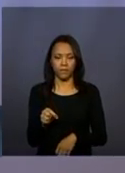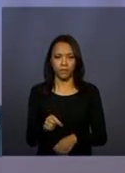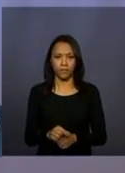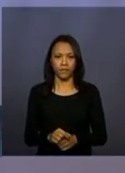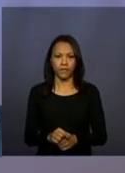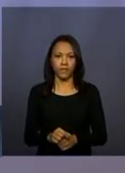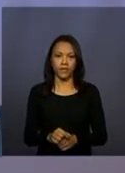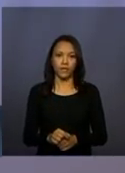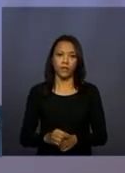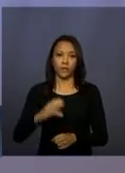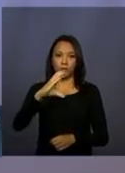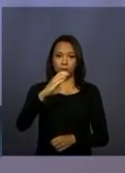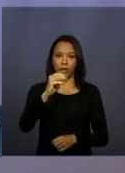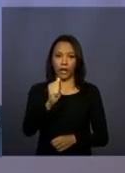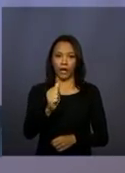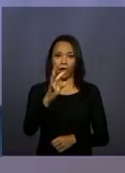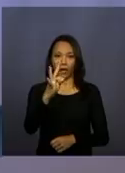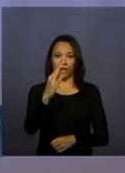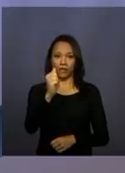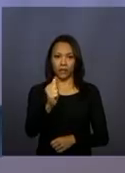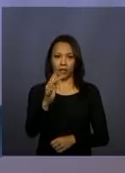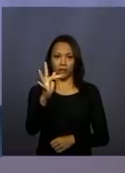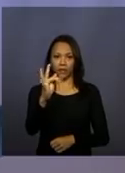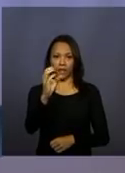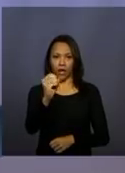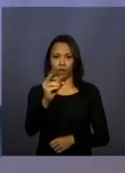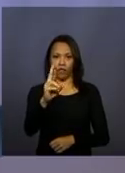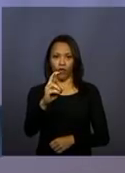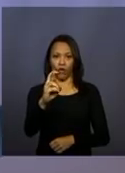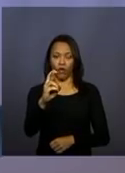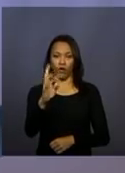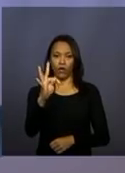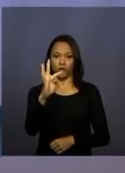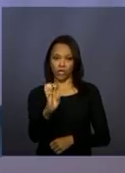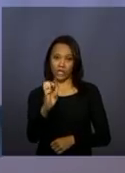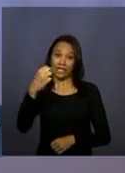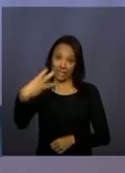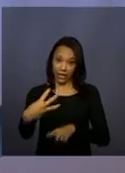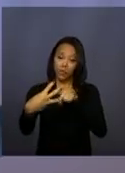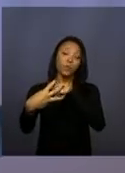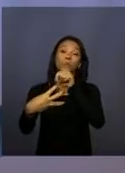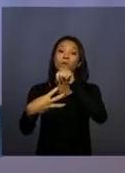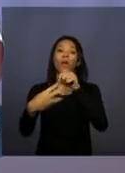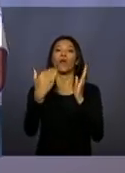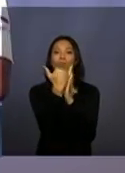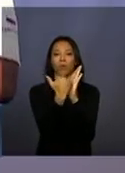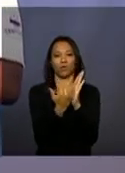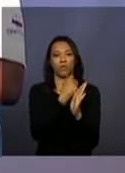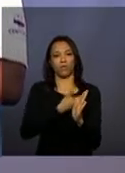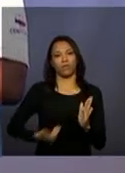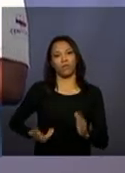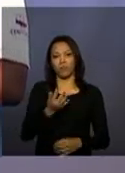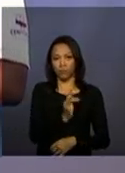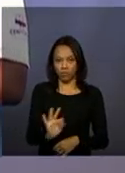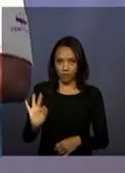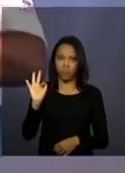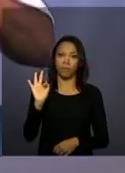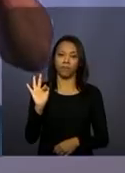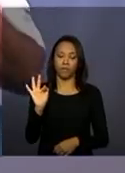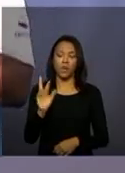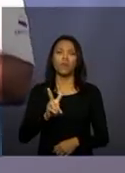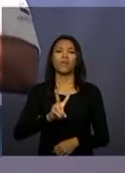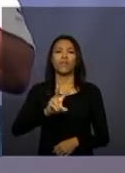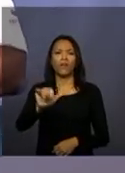do Cataforte 3. O Cataforte 3 é um grande programa do governo federal, que